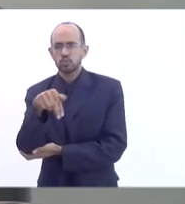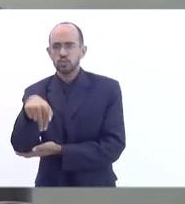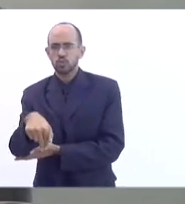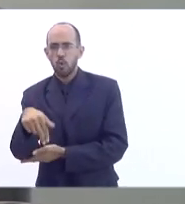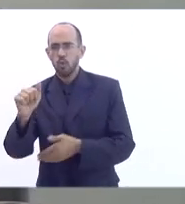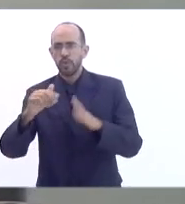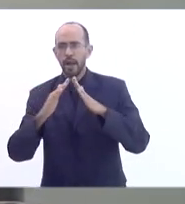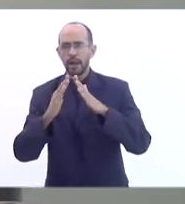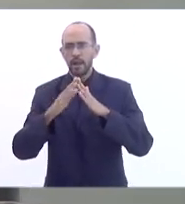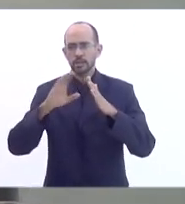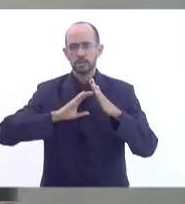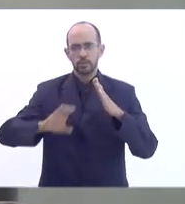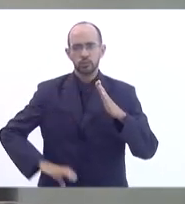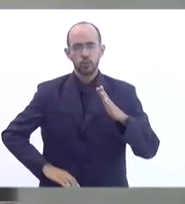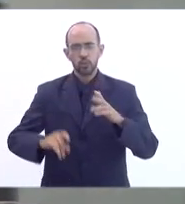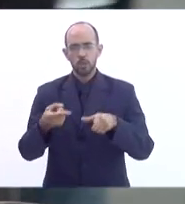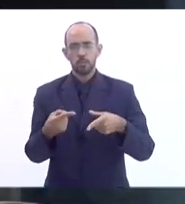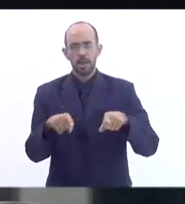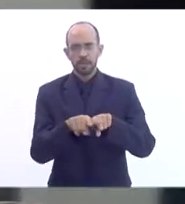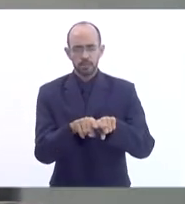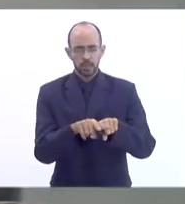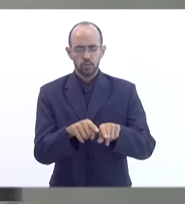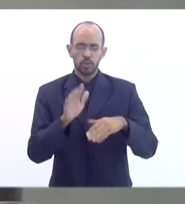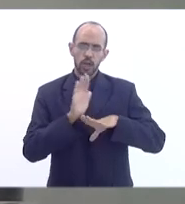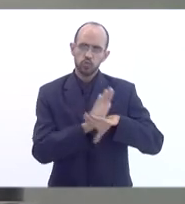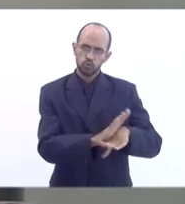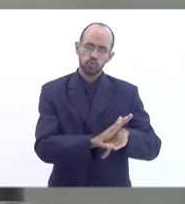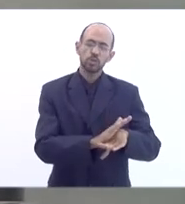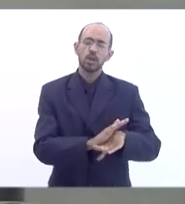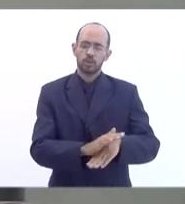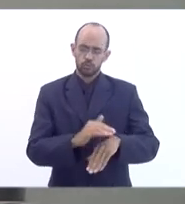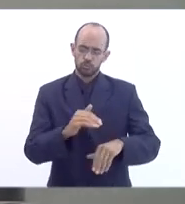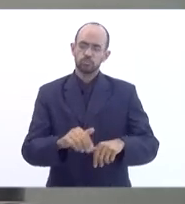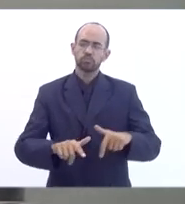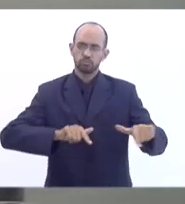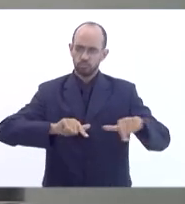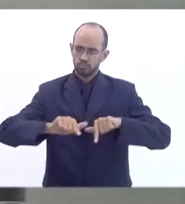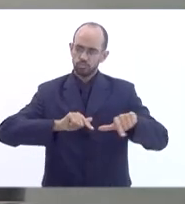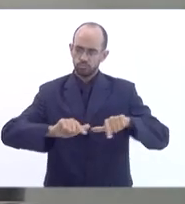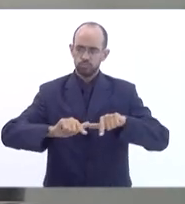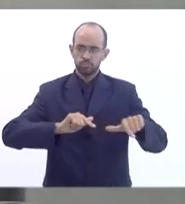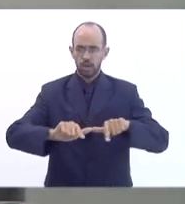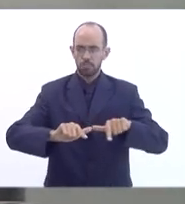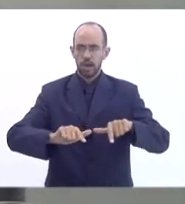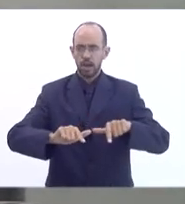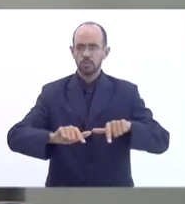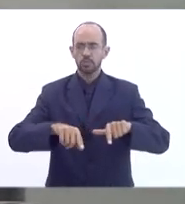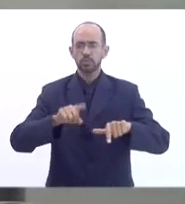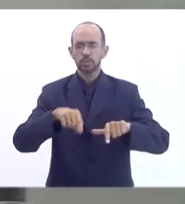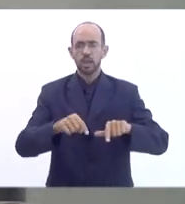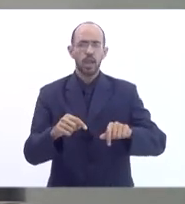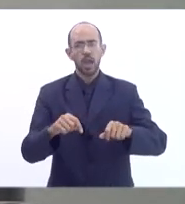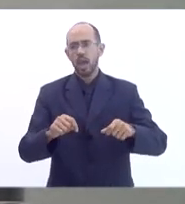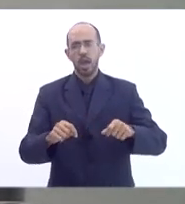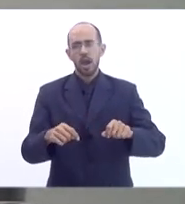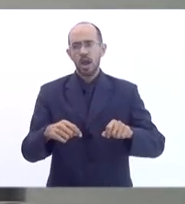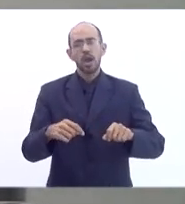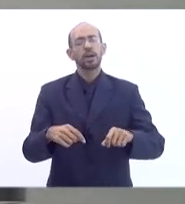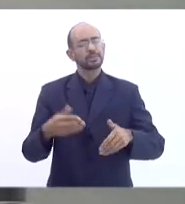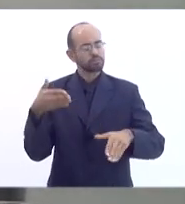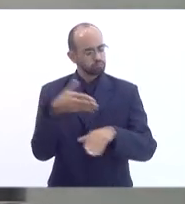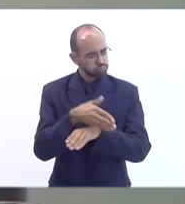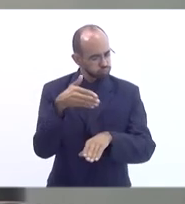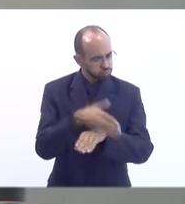também botar dos processos para andar numa velocidade ímpar tem sido grande aliado venha todas as audiências